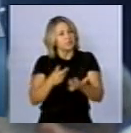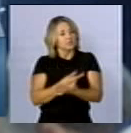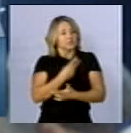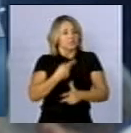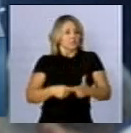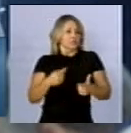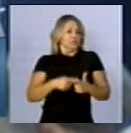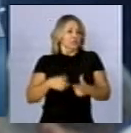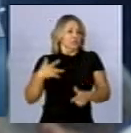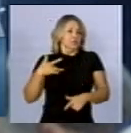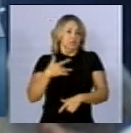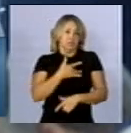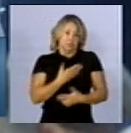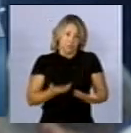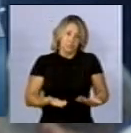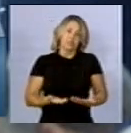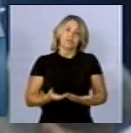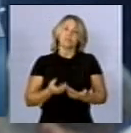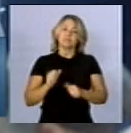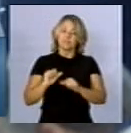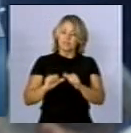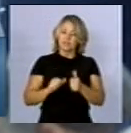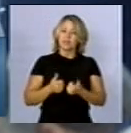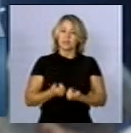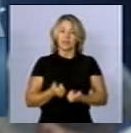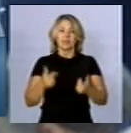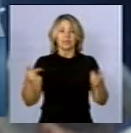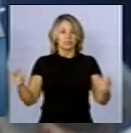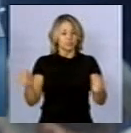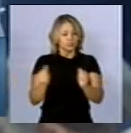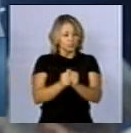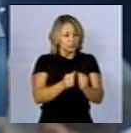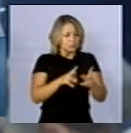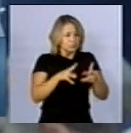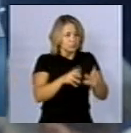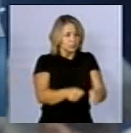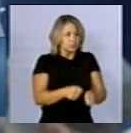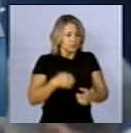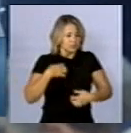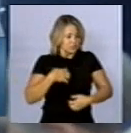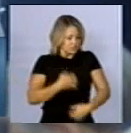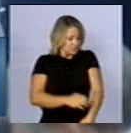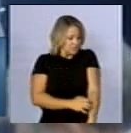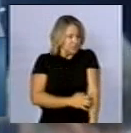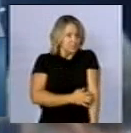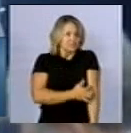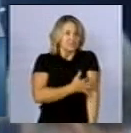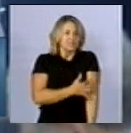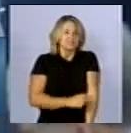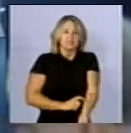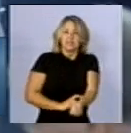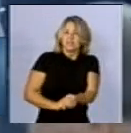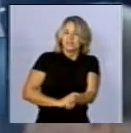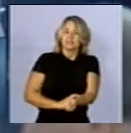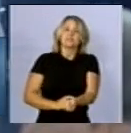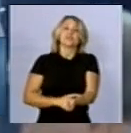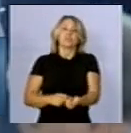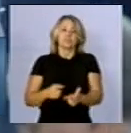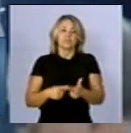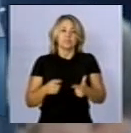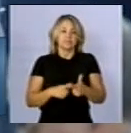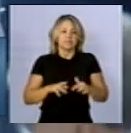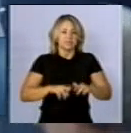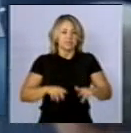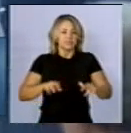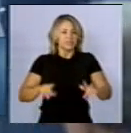tudo isso somado ao fato de alterações de sistema nervoso central distúrbio legislativo e uma série